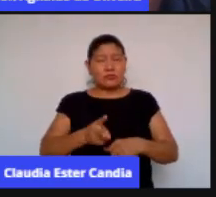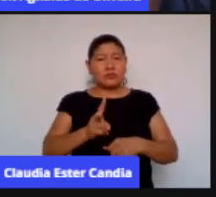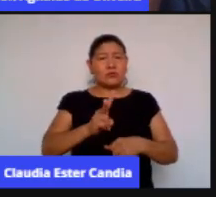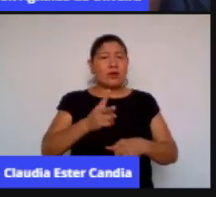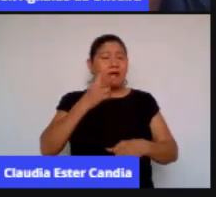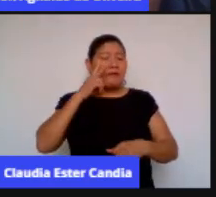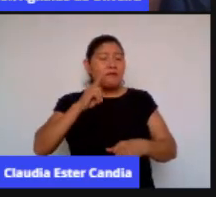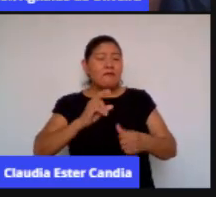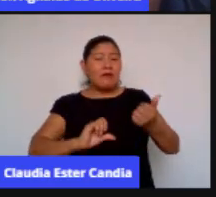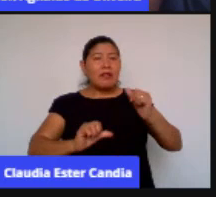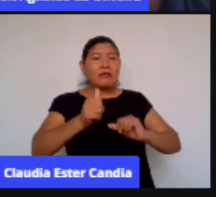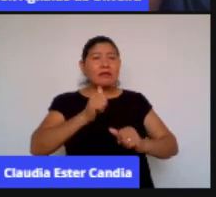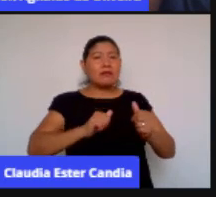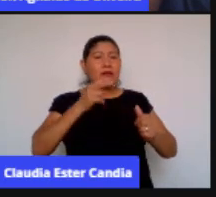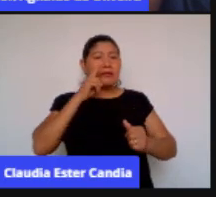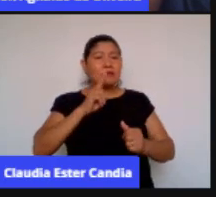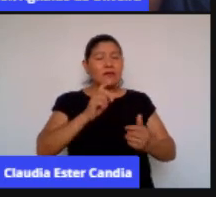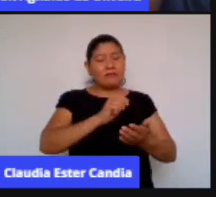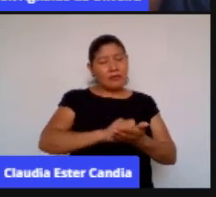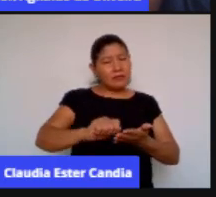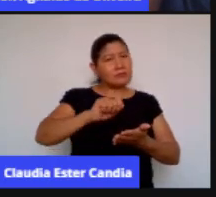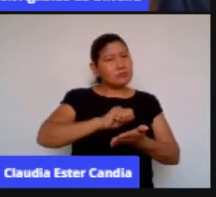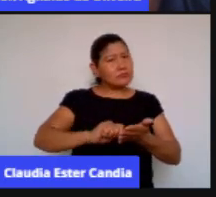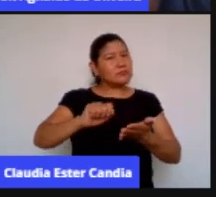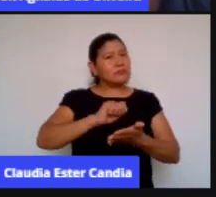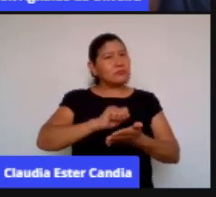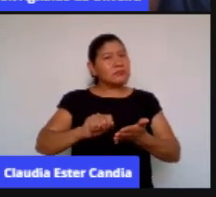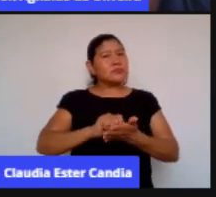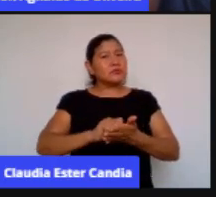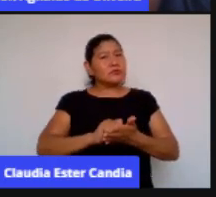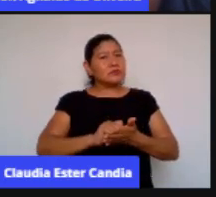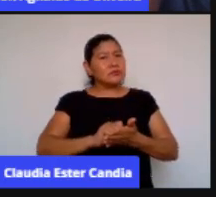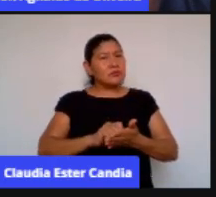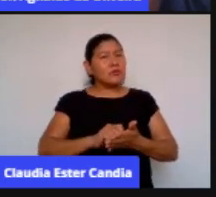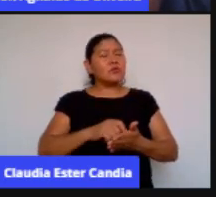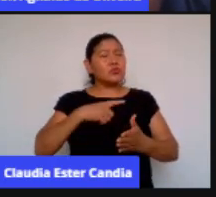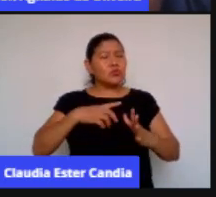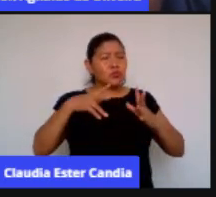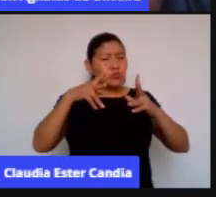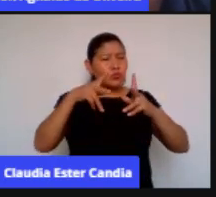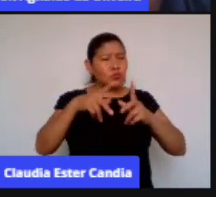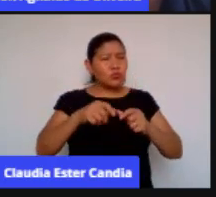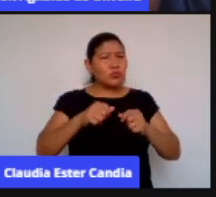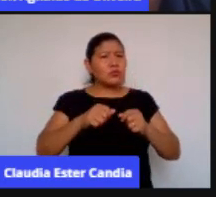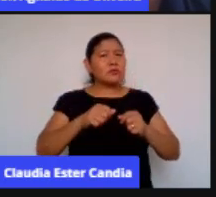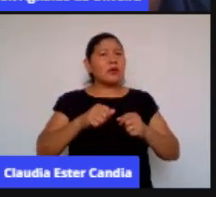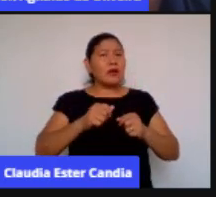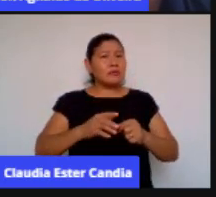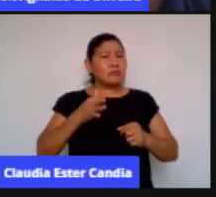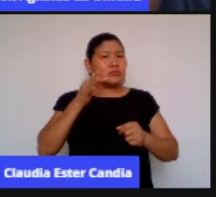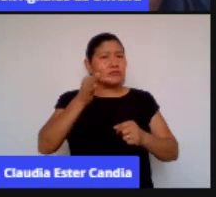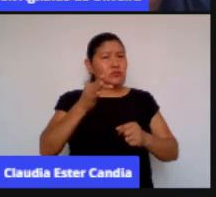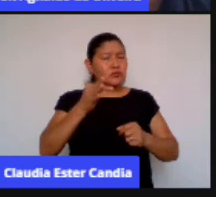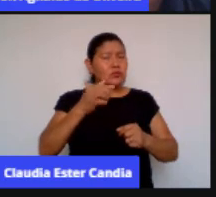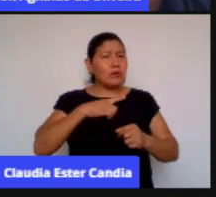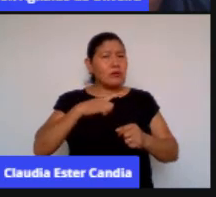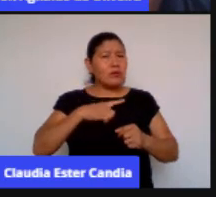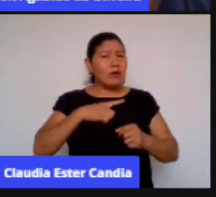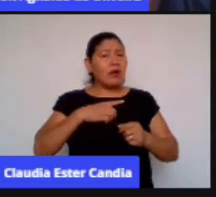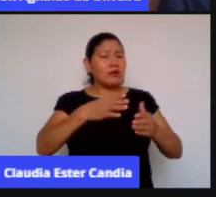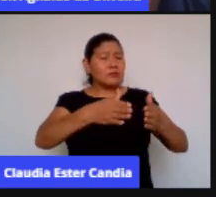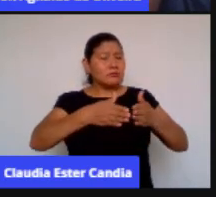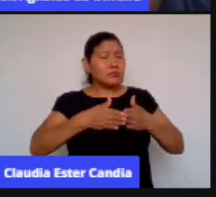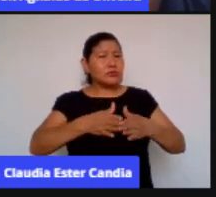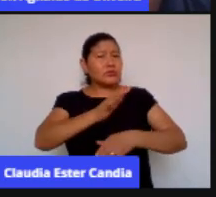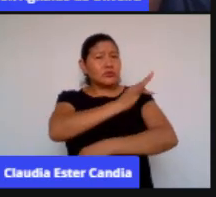cada aluno e vai fazendo o registro dessa aprendizagem, para que sempre que for solicitado a você registro desse acompanhamento do